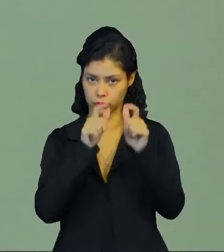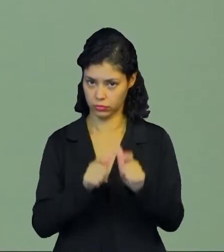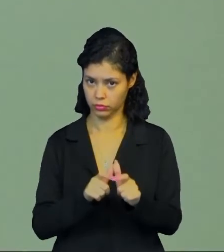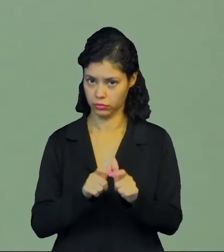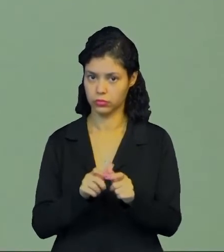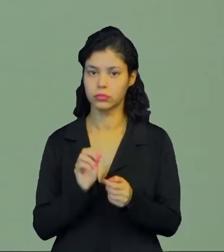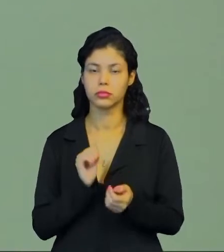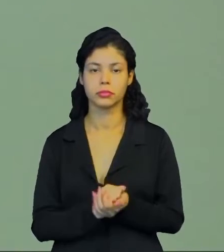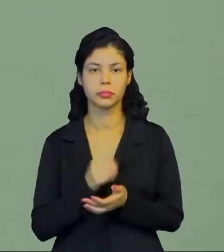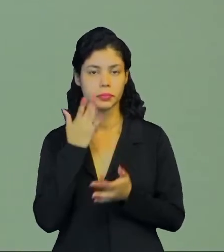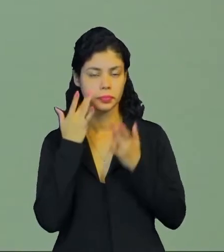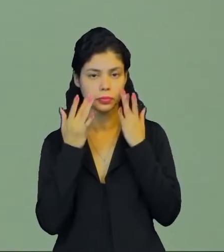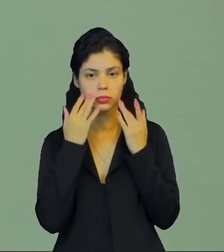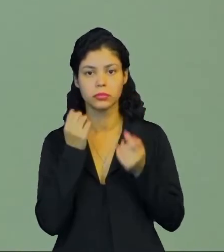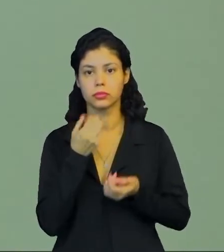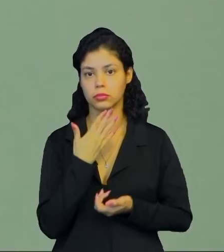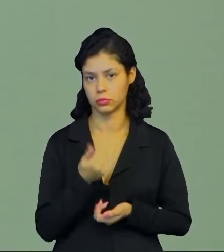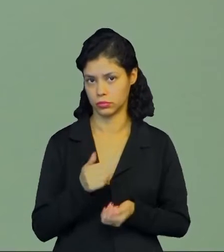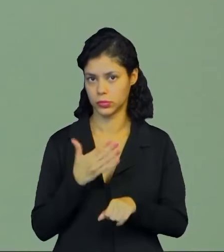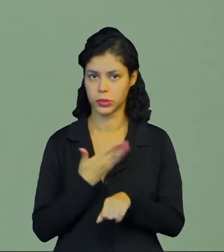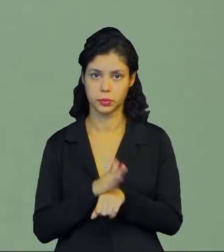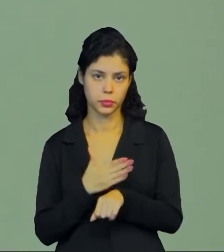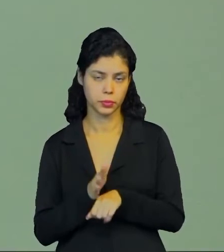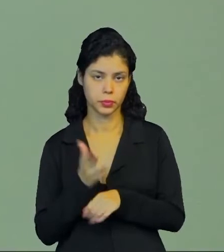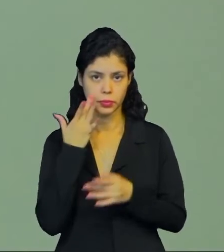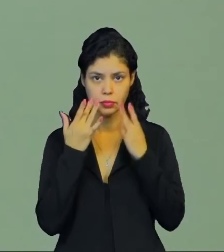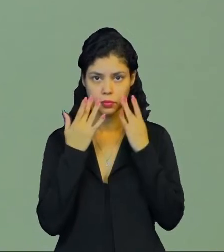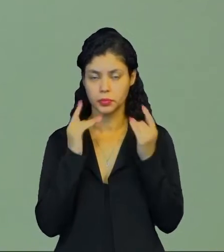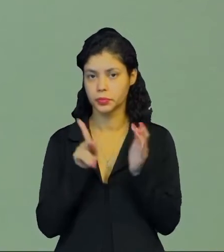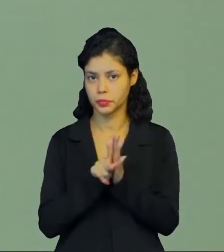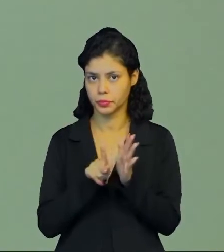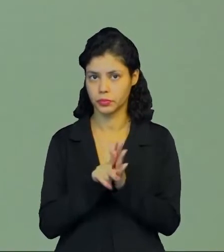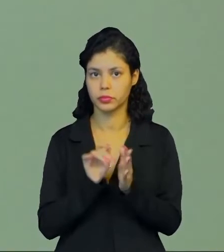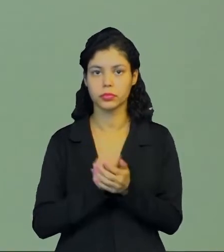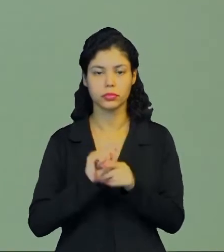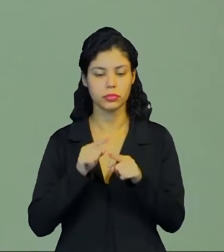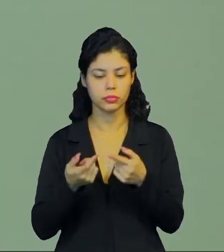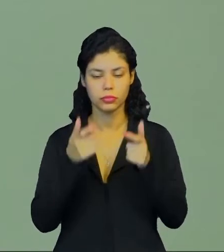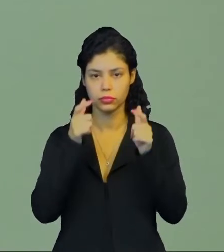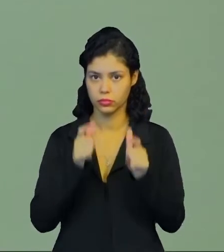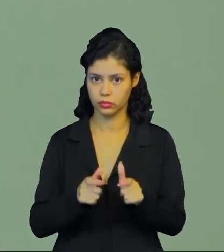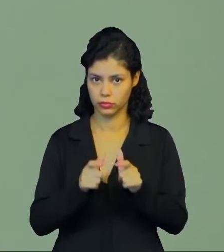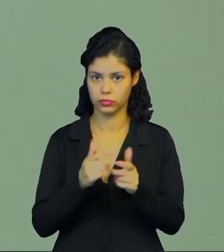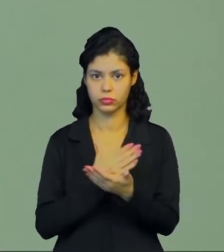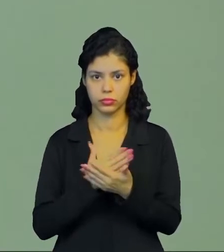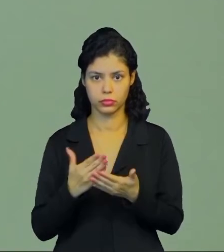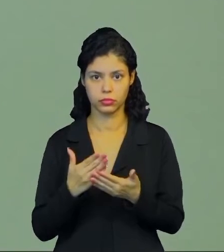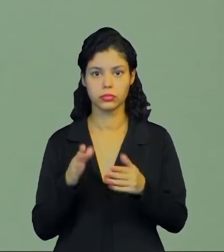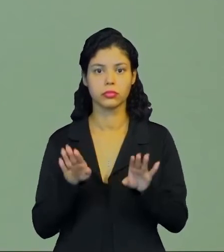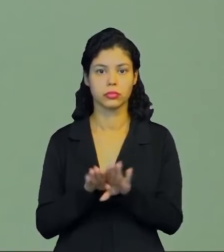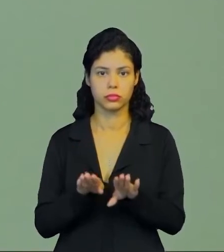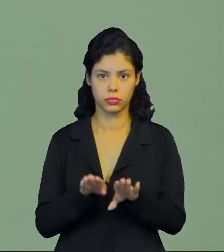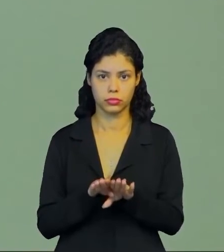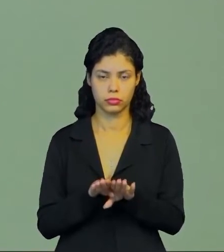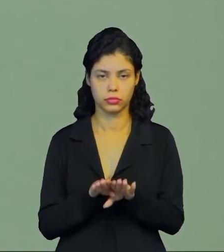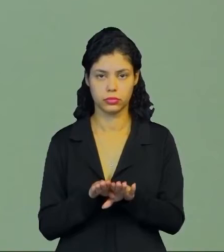espaço do teatro, tá? Não a prática artística em si, mas o espaço, ele começa também a ter